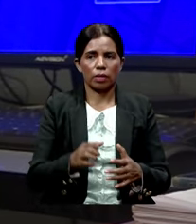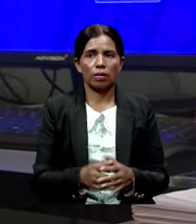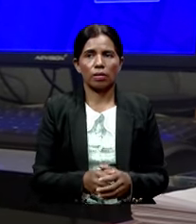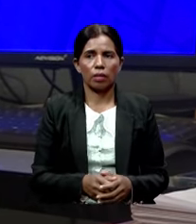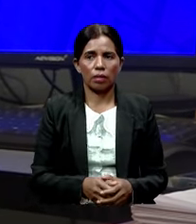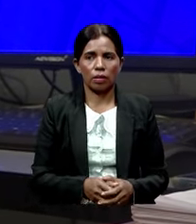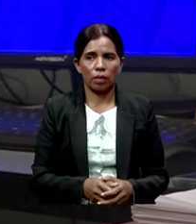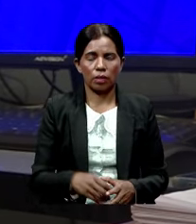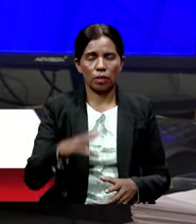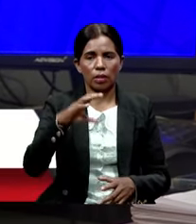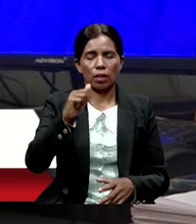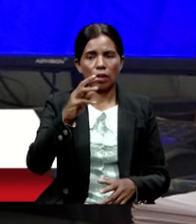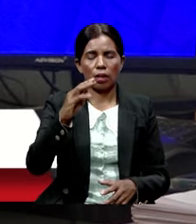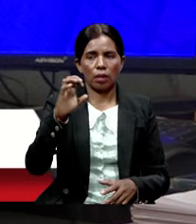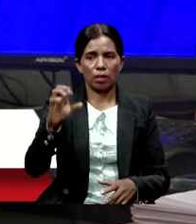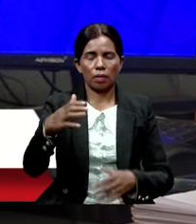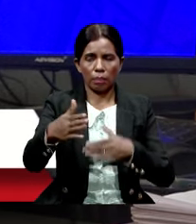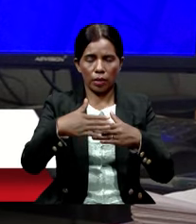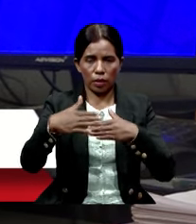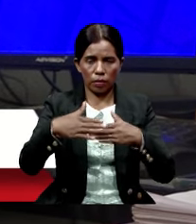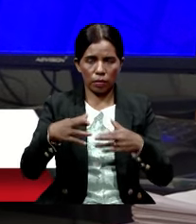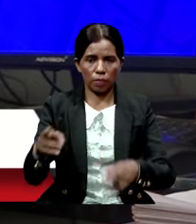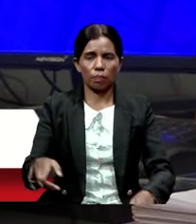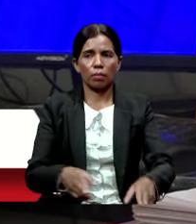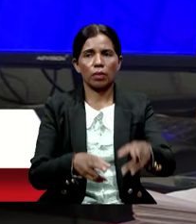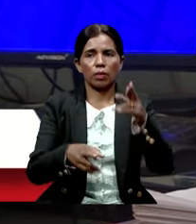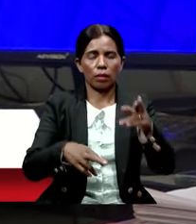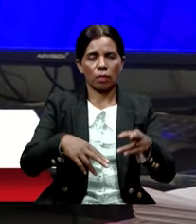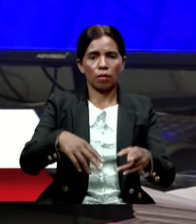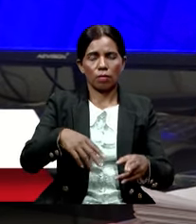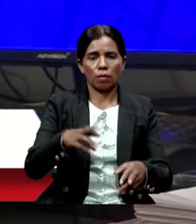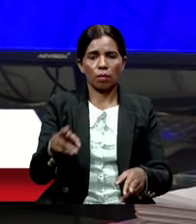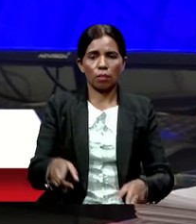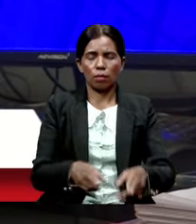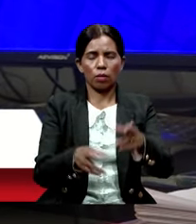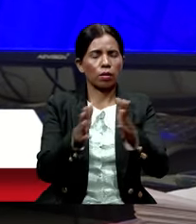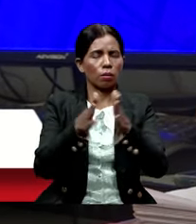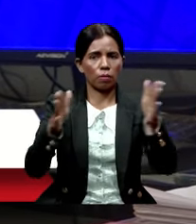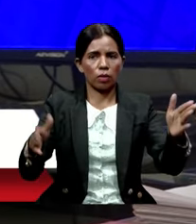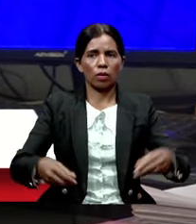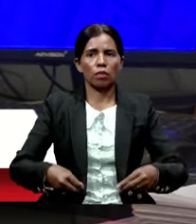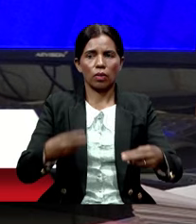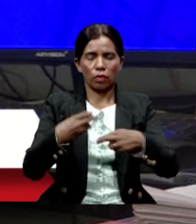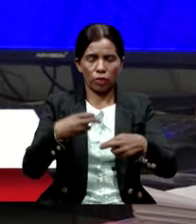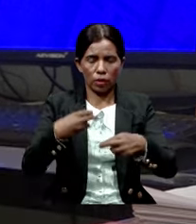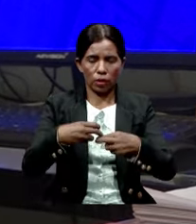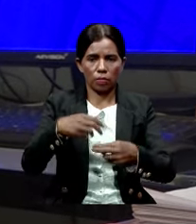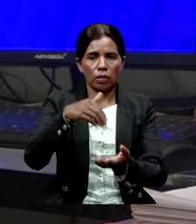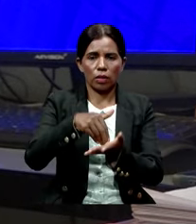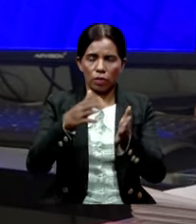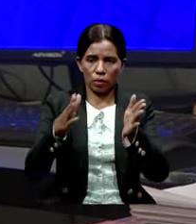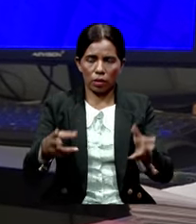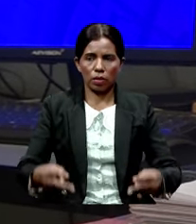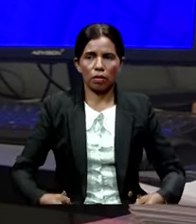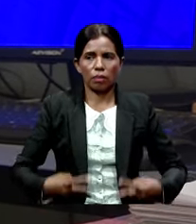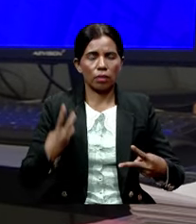Afetamos também a Camea Raihun e a Biciclos Mota. Depois, quando a Mota tu, né, foi a mesa para alunos de vida. E se